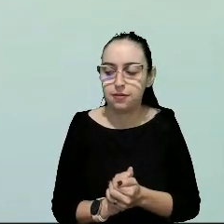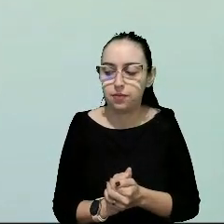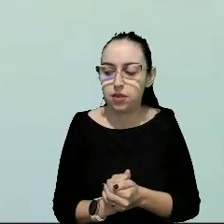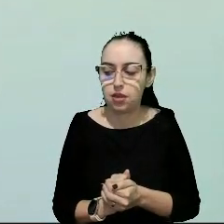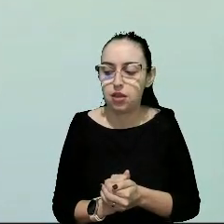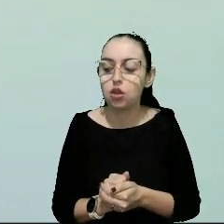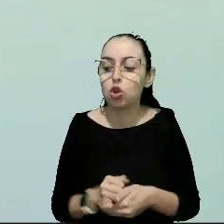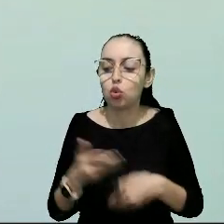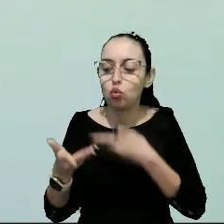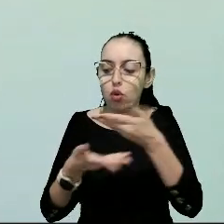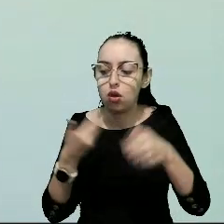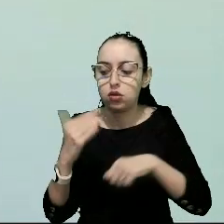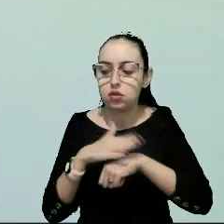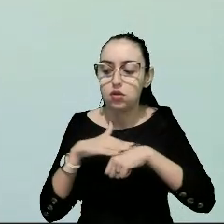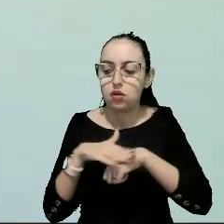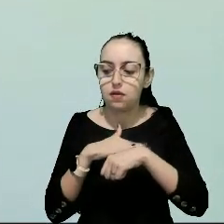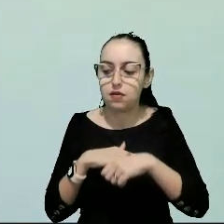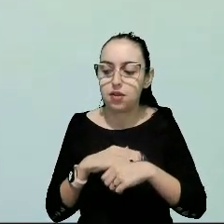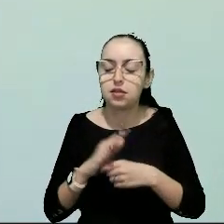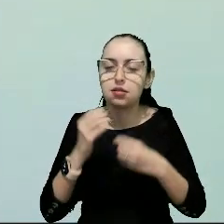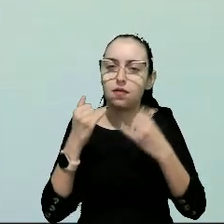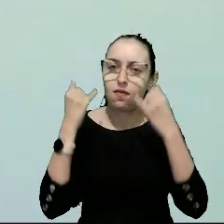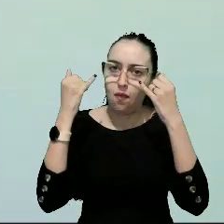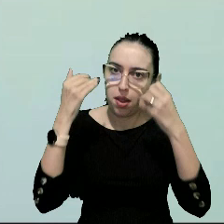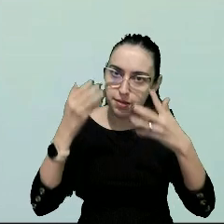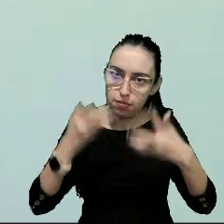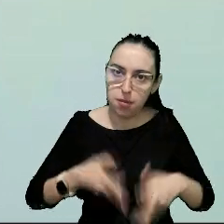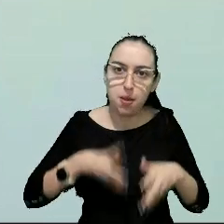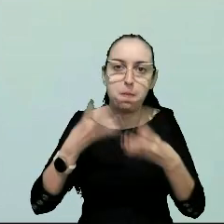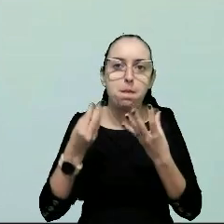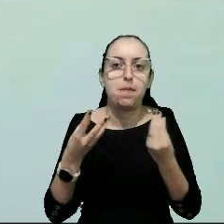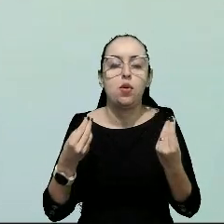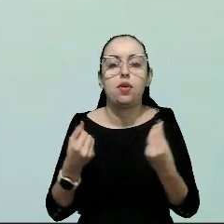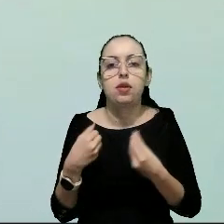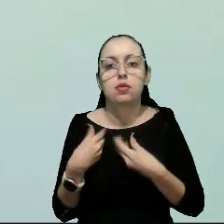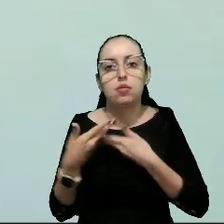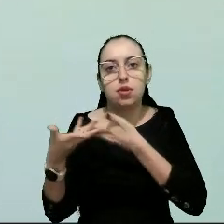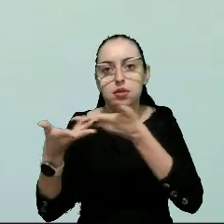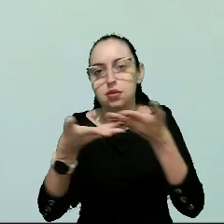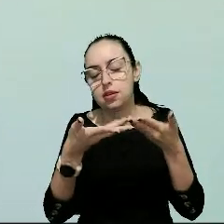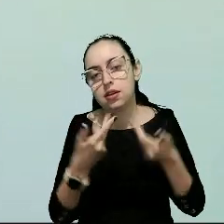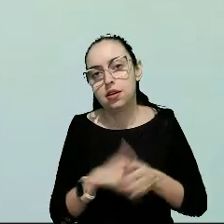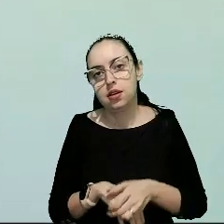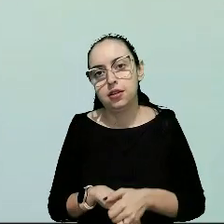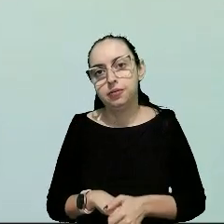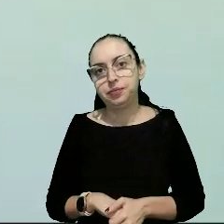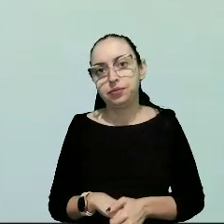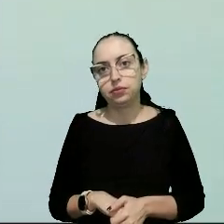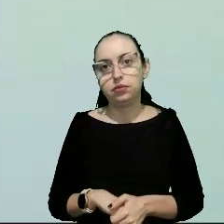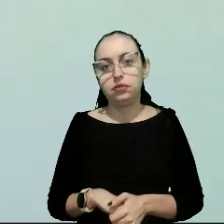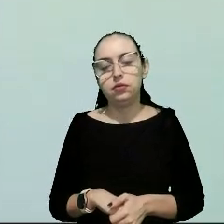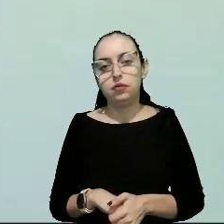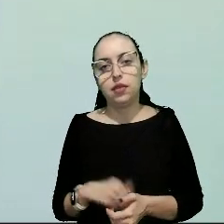terminar. Para a nossa conversa, que eu já trouxe muita coisa para vocês,